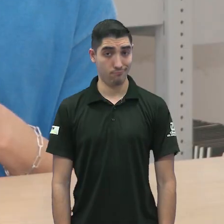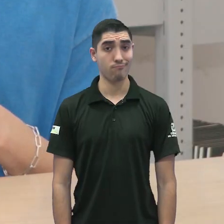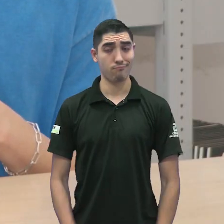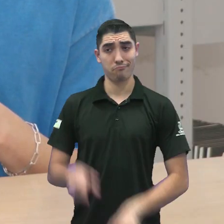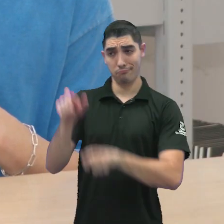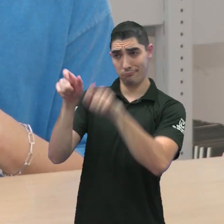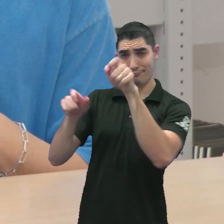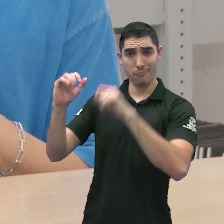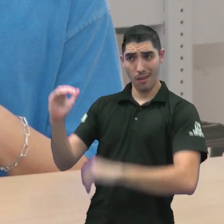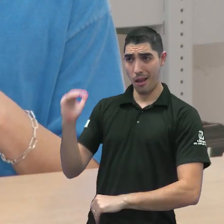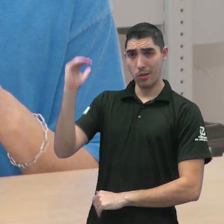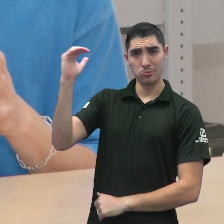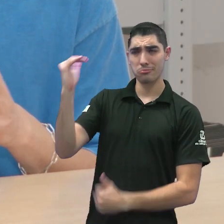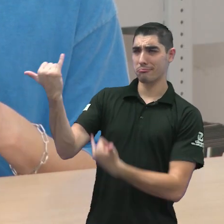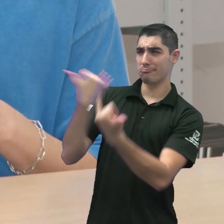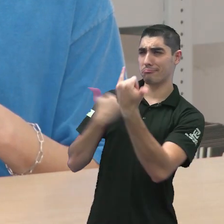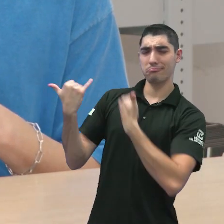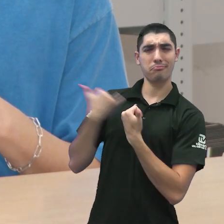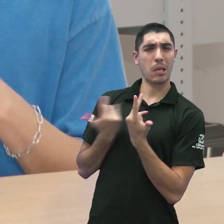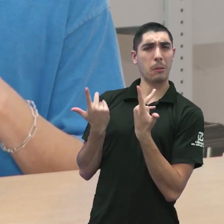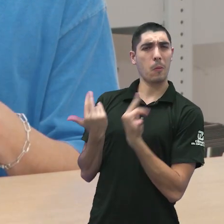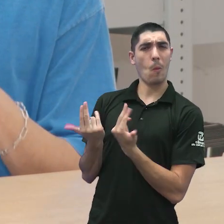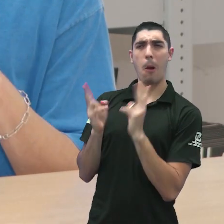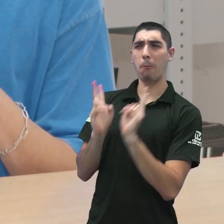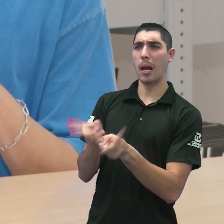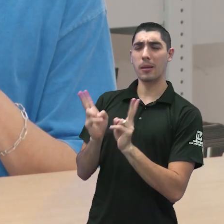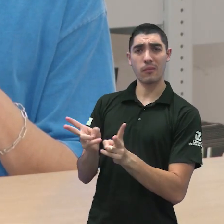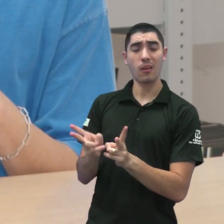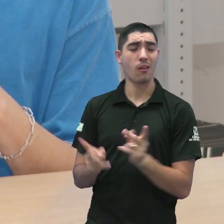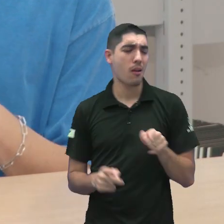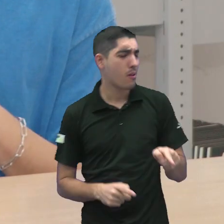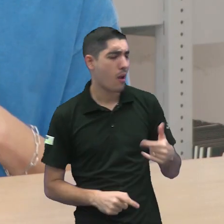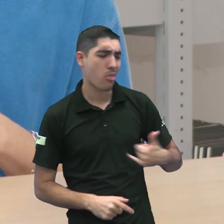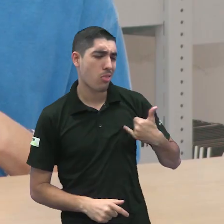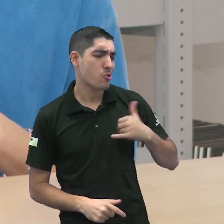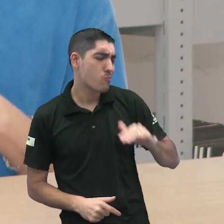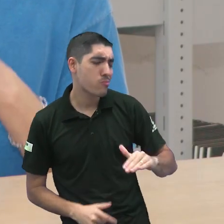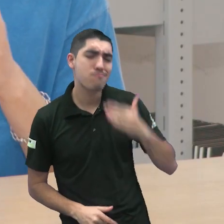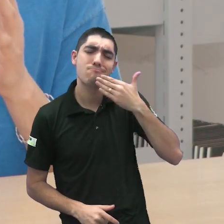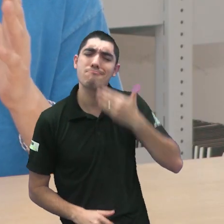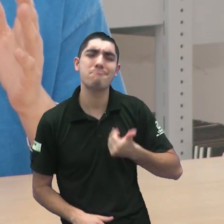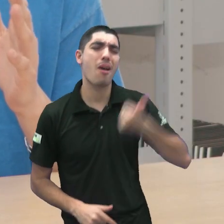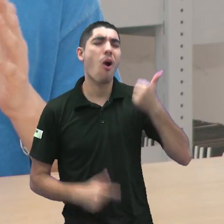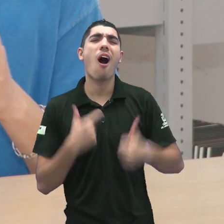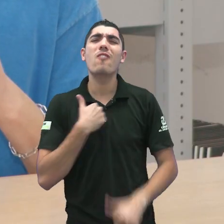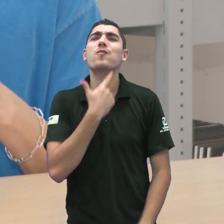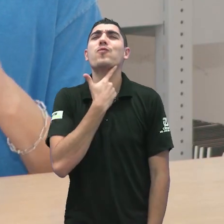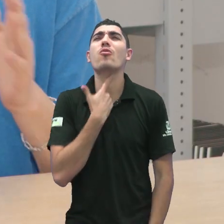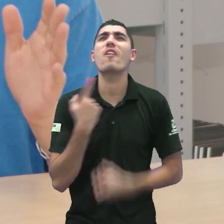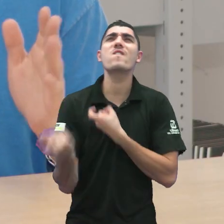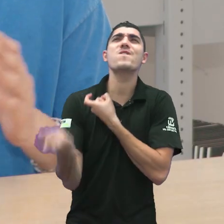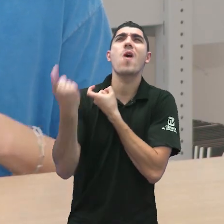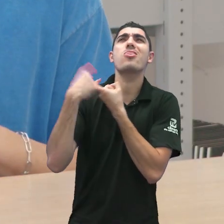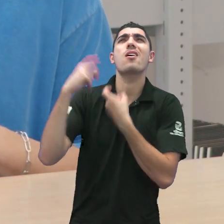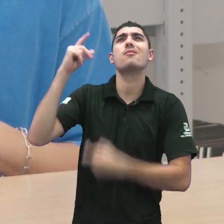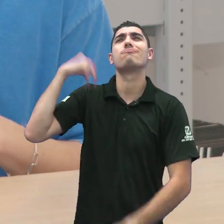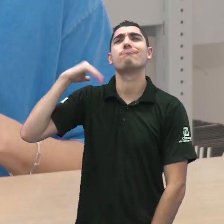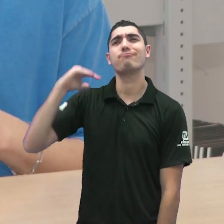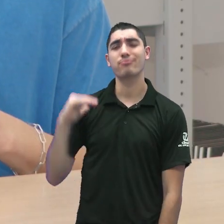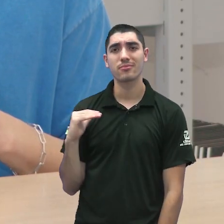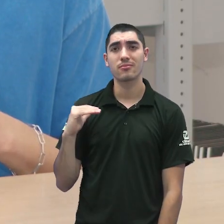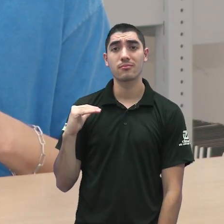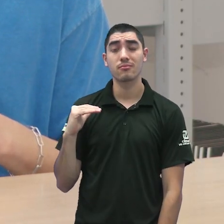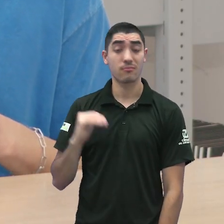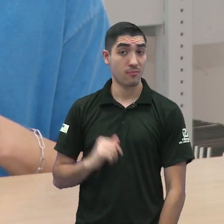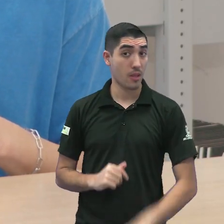Todos os adultos que eu conheço dizem a mesma coisa. A infância é a melhor fase da vida. Ah, se eu pudesse voltar a essa época. Mas